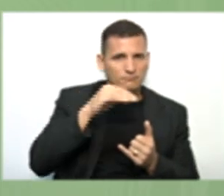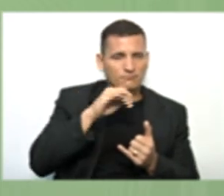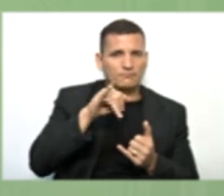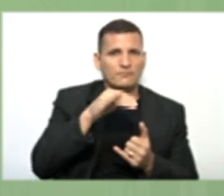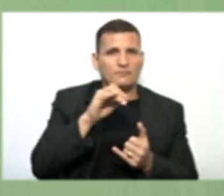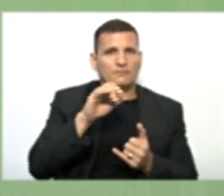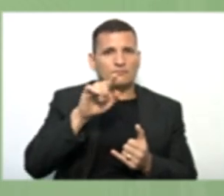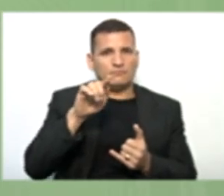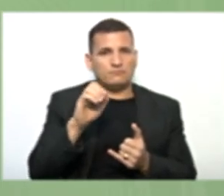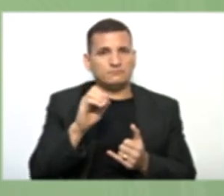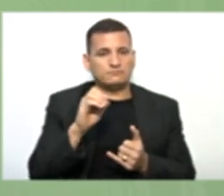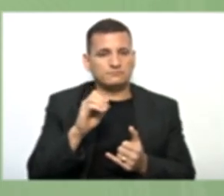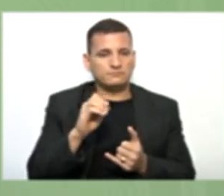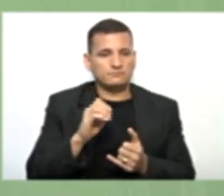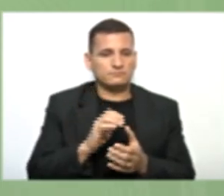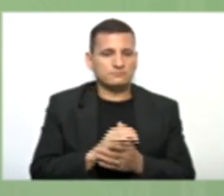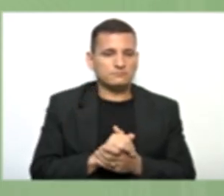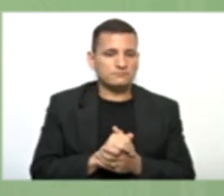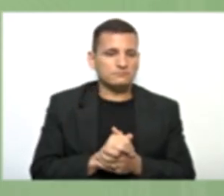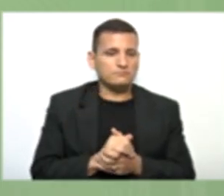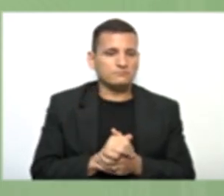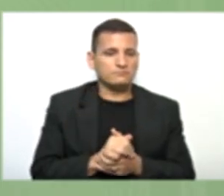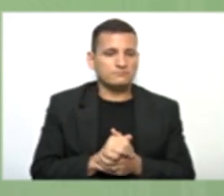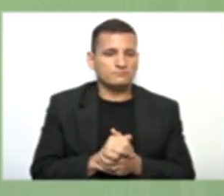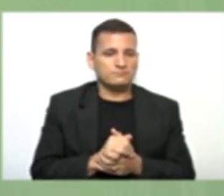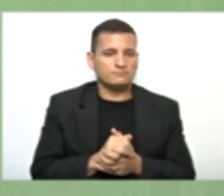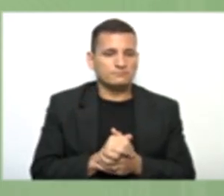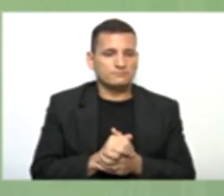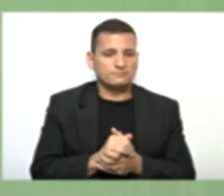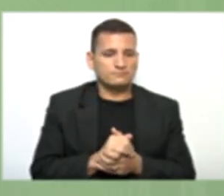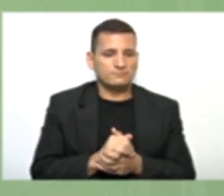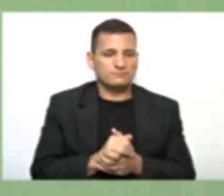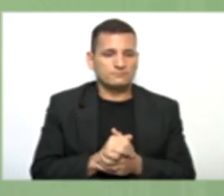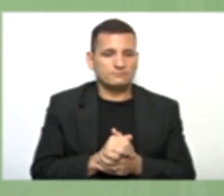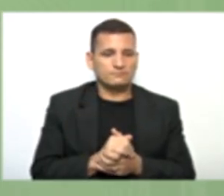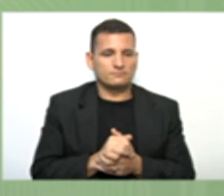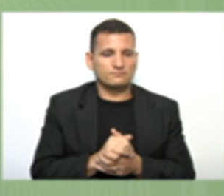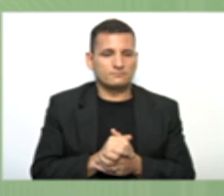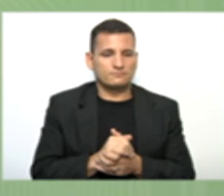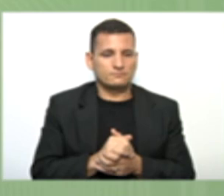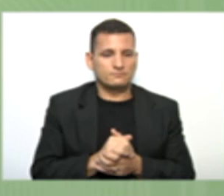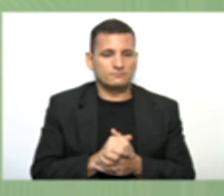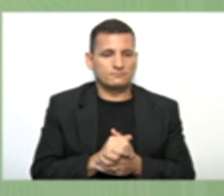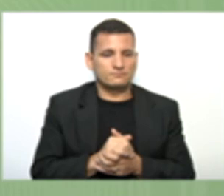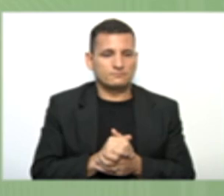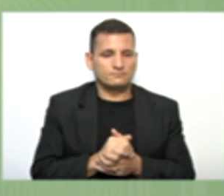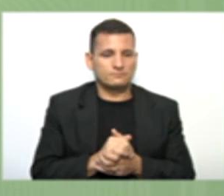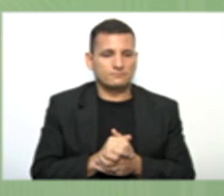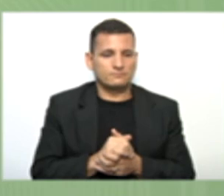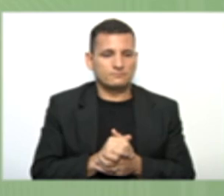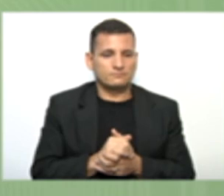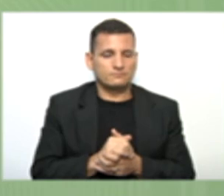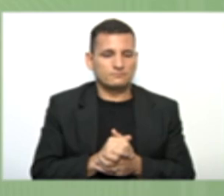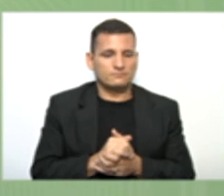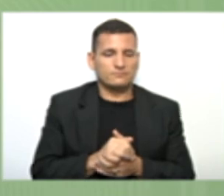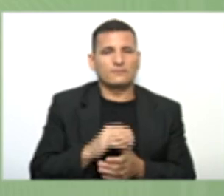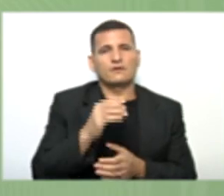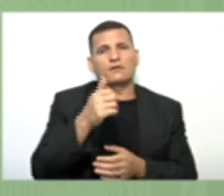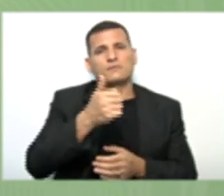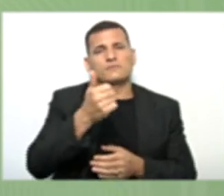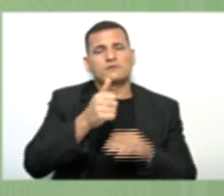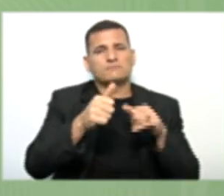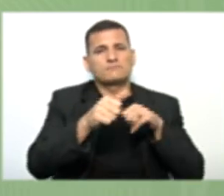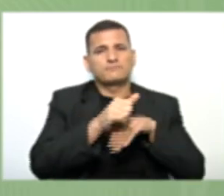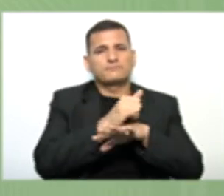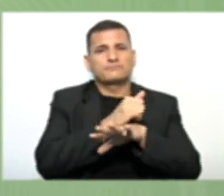tudo mais, tá? Que isso é a minha condição verdadeira. Jogo da velha. Essa é a minha primeira entrada, tá? Que é a minha entrada e